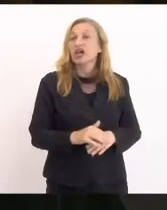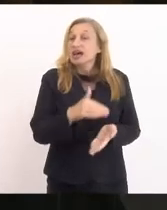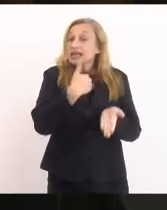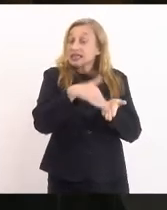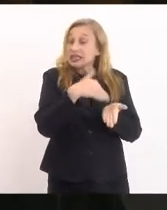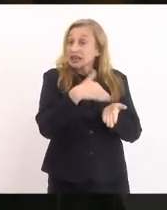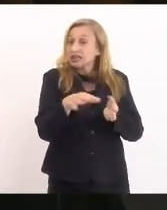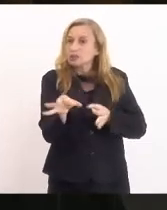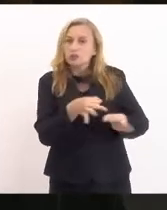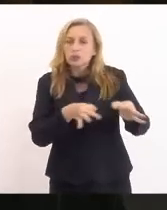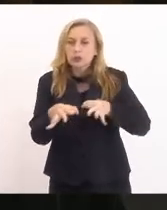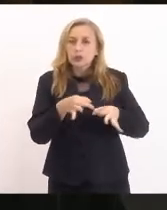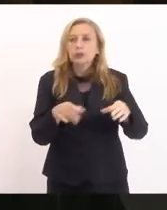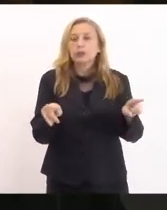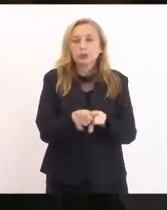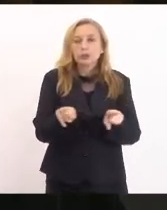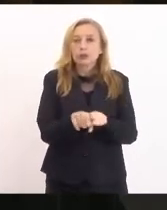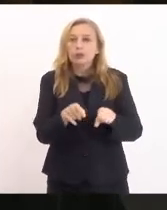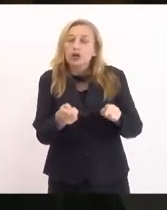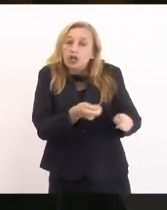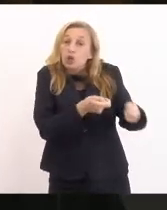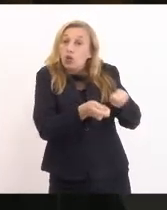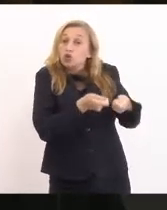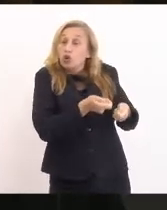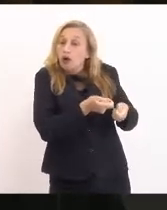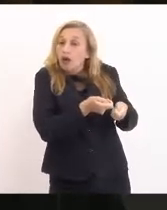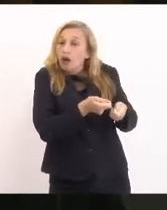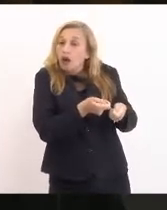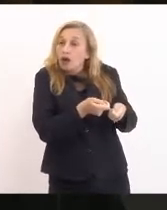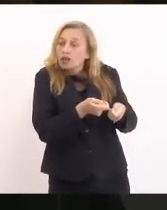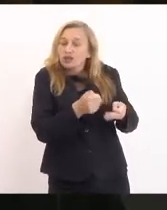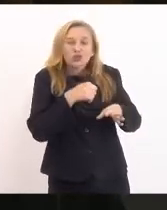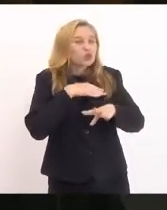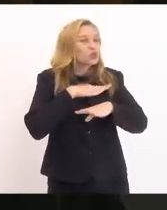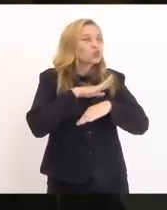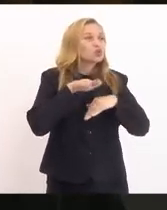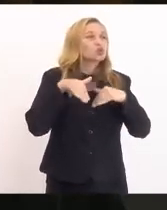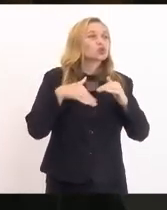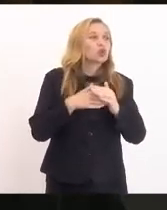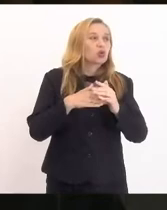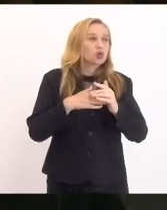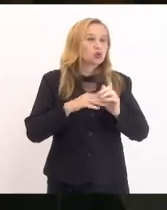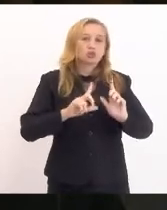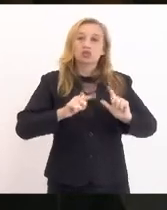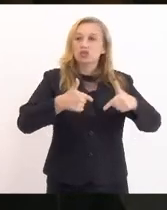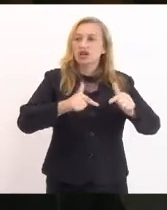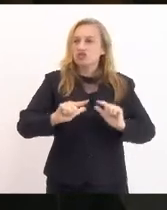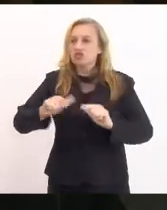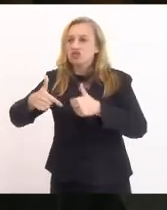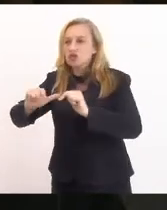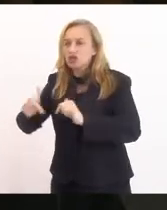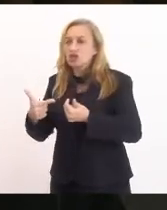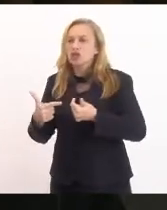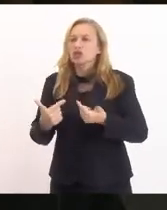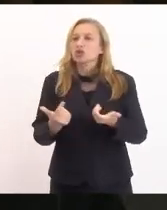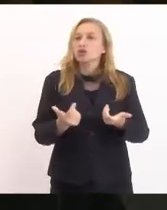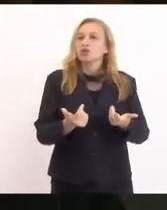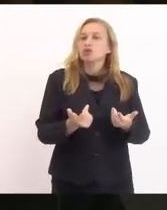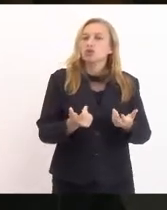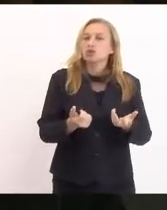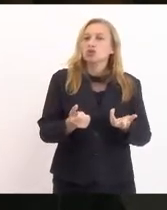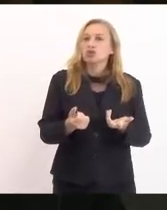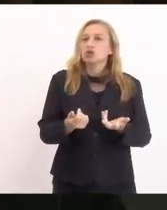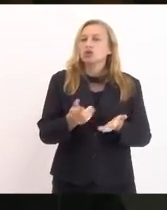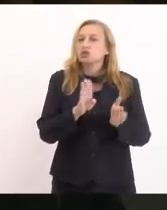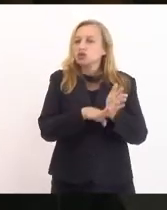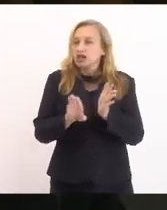Secretaria de Planejamento, que controla todos os empenhos, as dotações, né, de pessoal, de